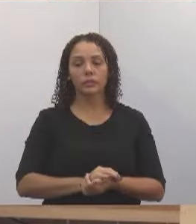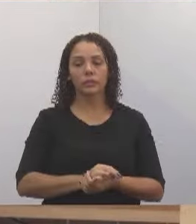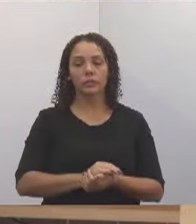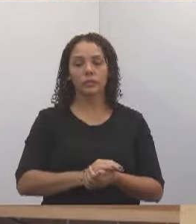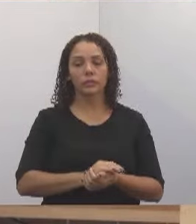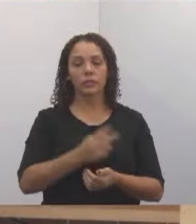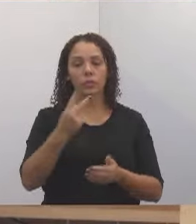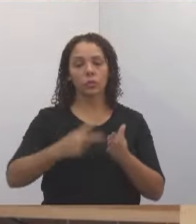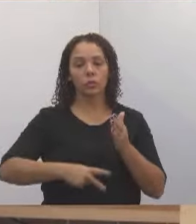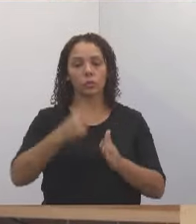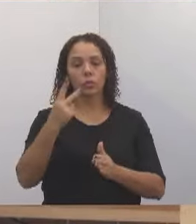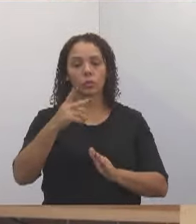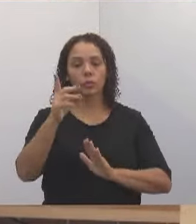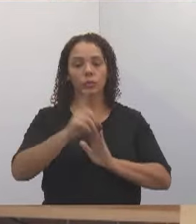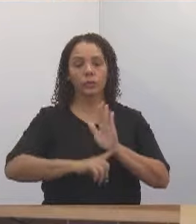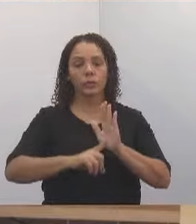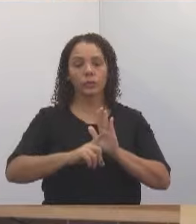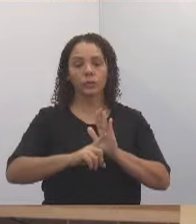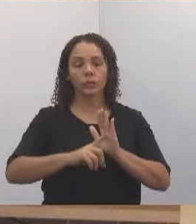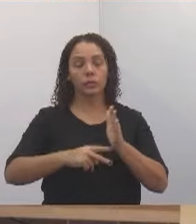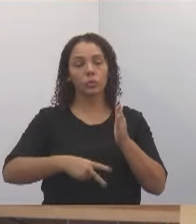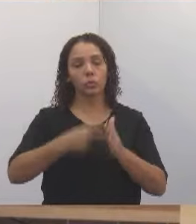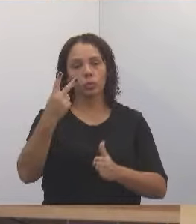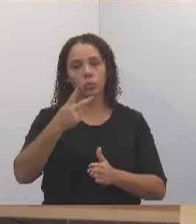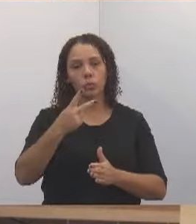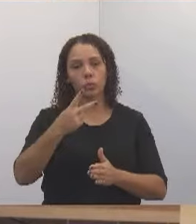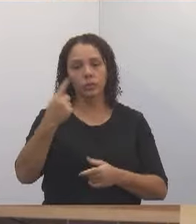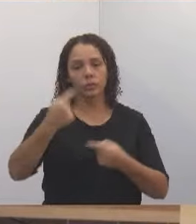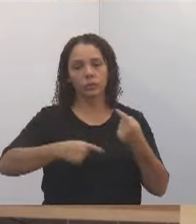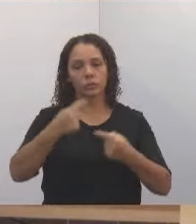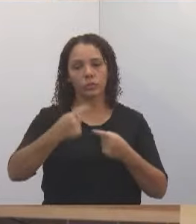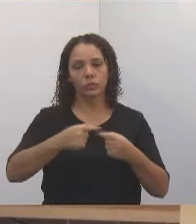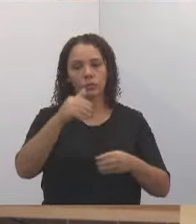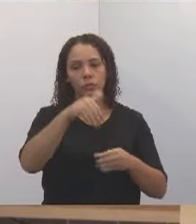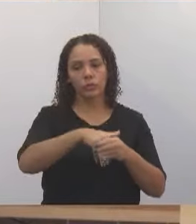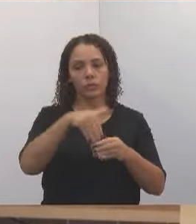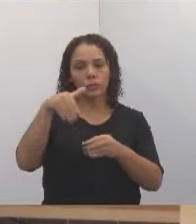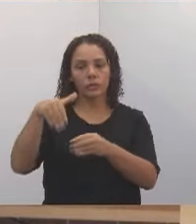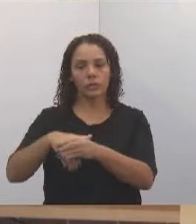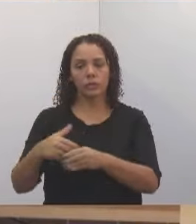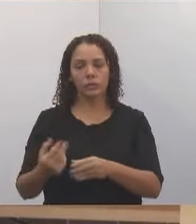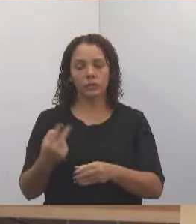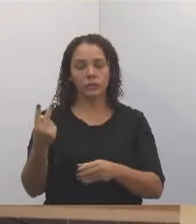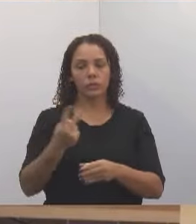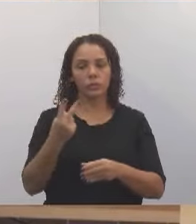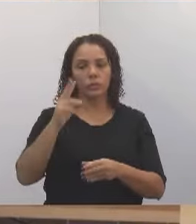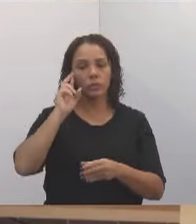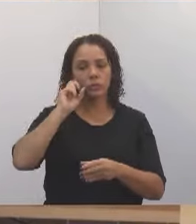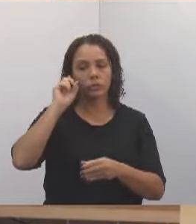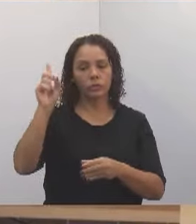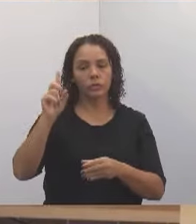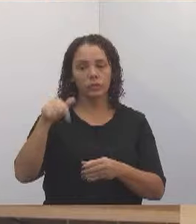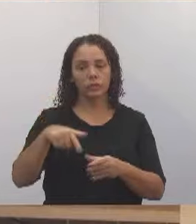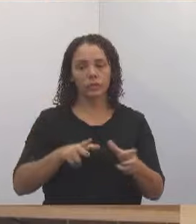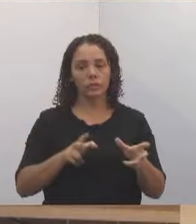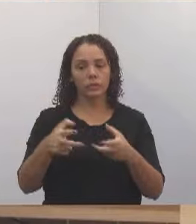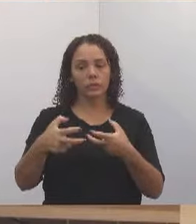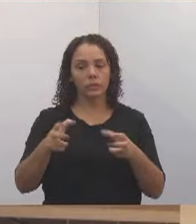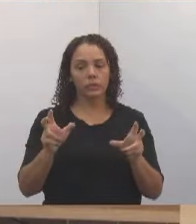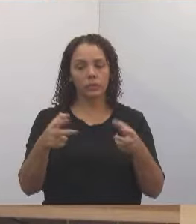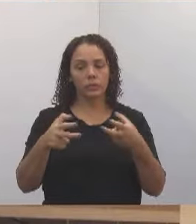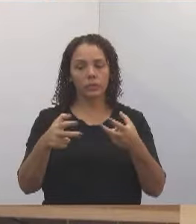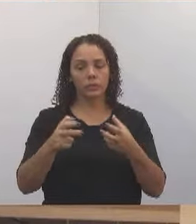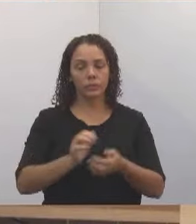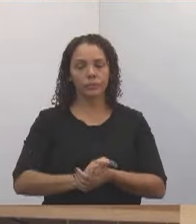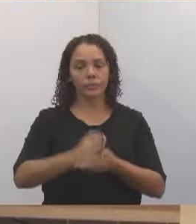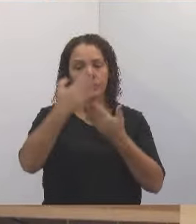né? Por estar na lei orgânica do município, será votado passado duas vezes aqui na sessão. Quero